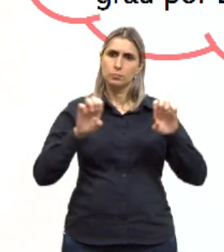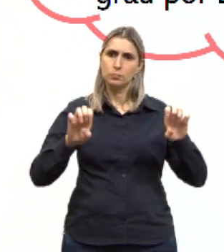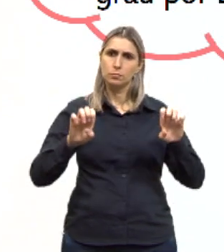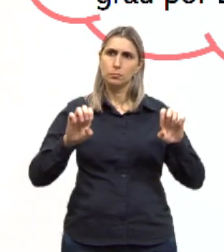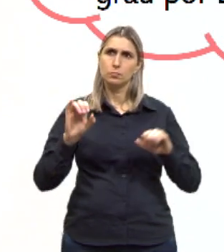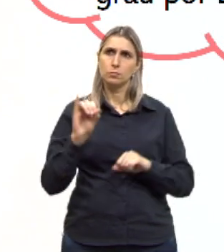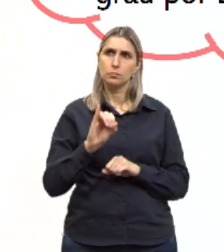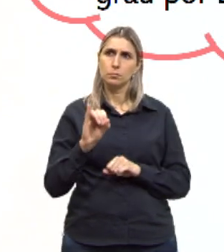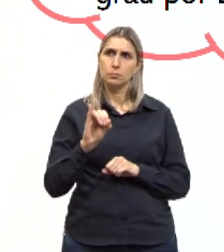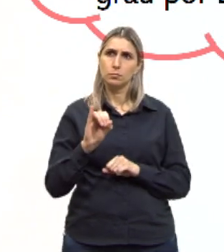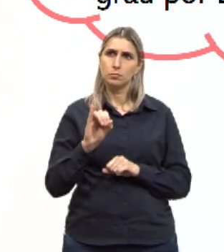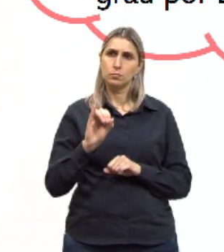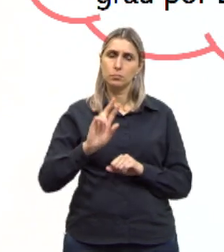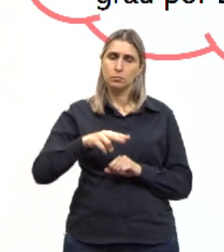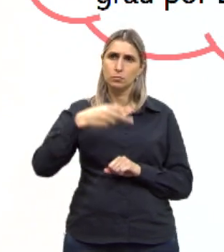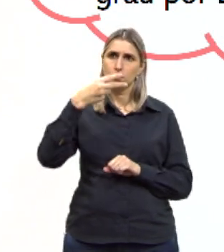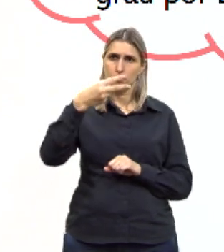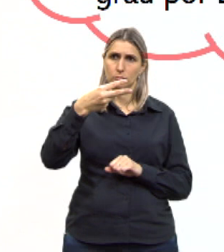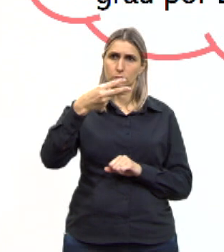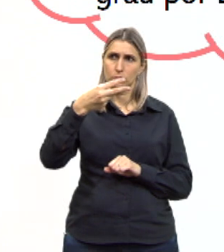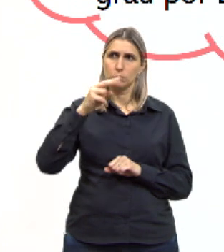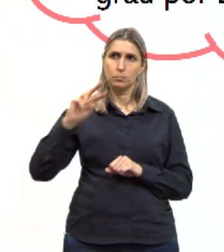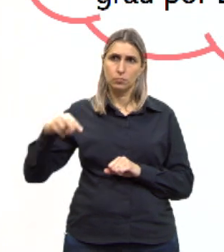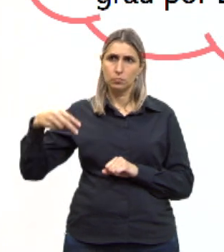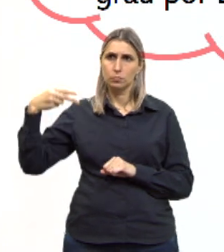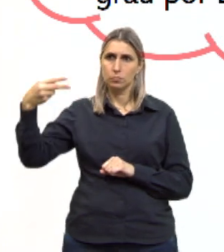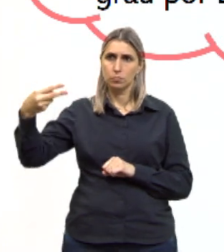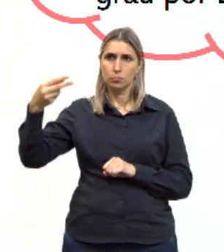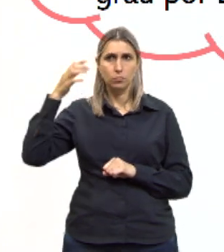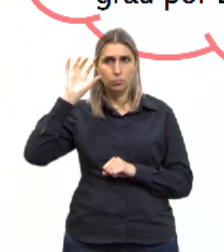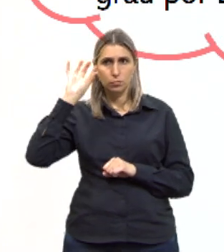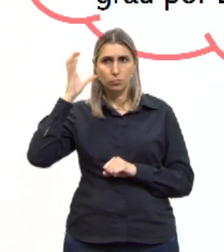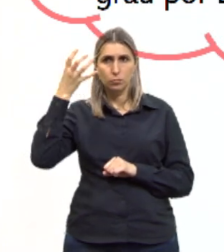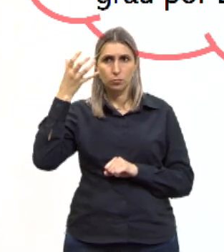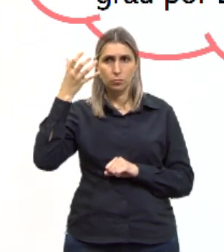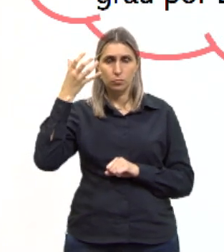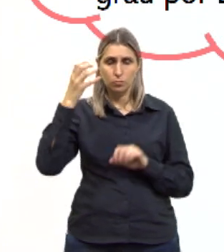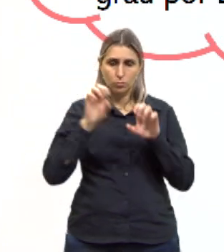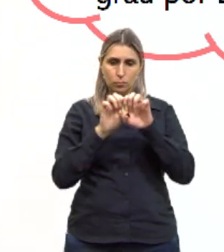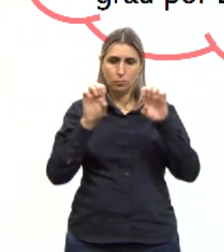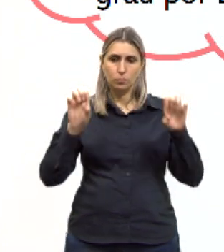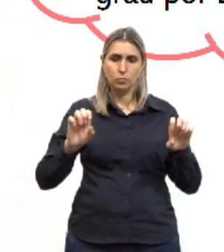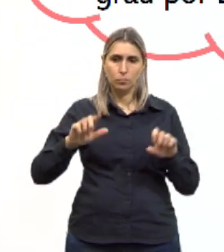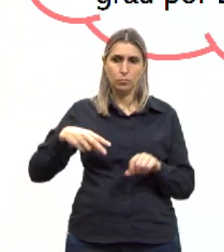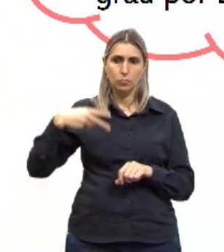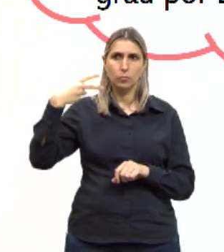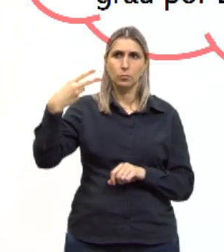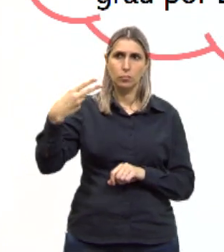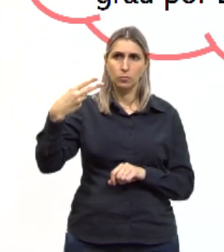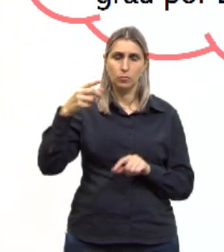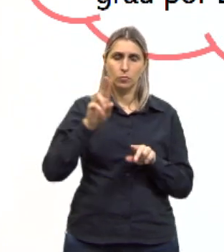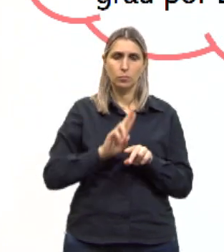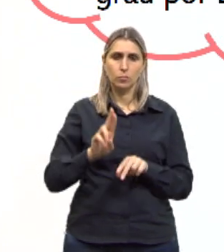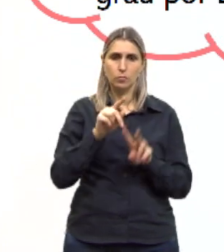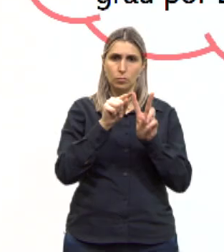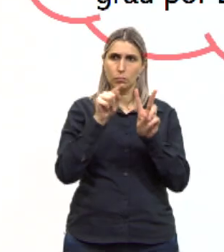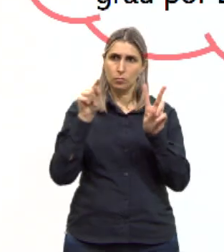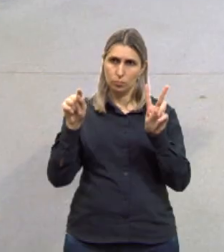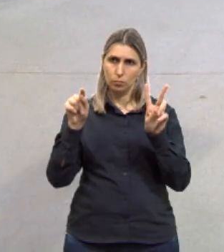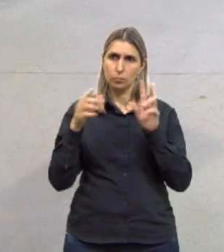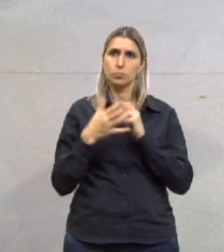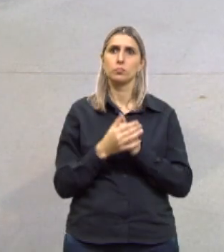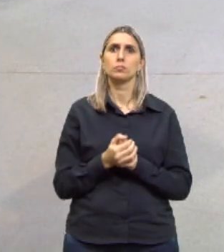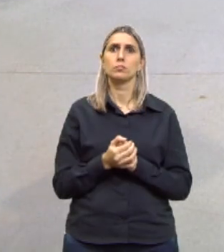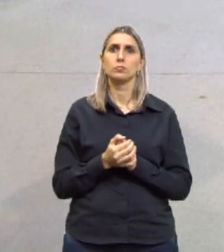quê? Tem que elevar ao quadrado para resolver a equação do segundo grau por Bhaskara. Então vamos lá. Vou lá para o